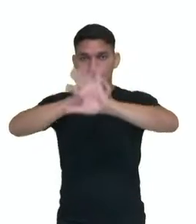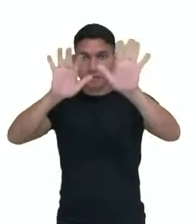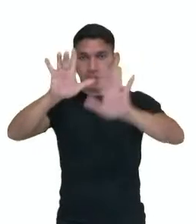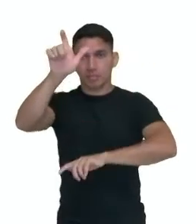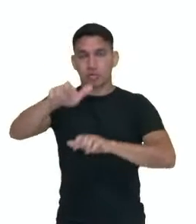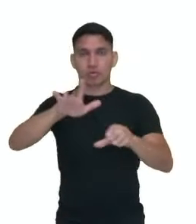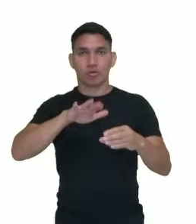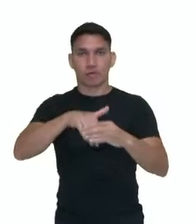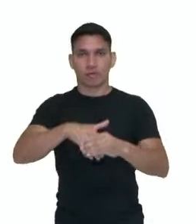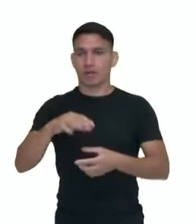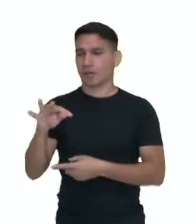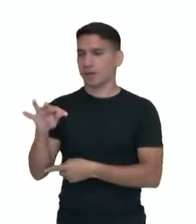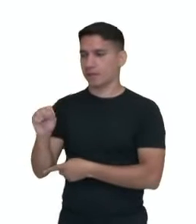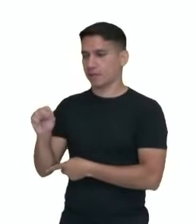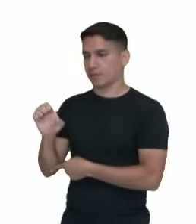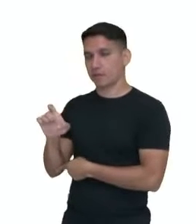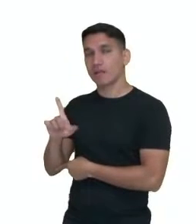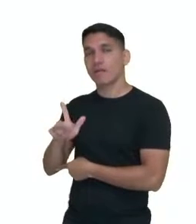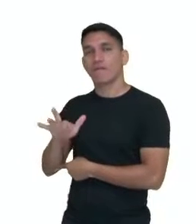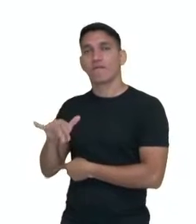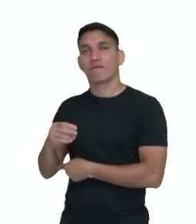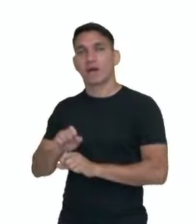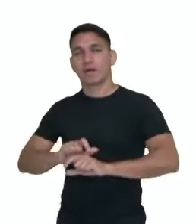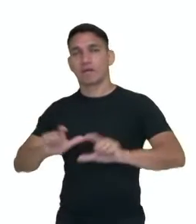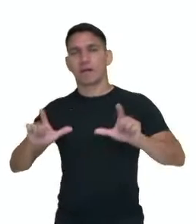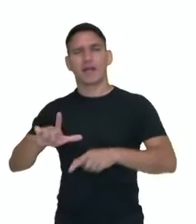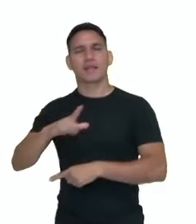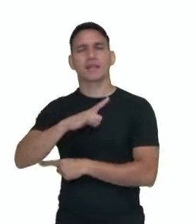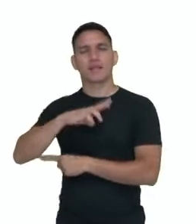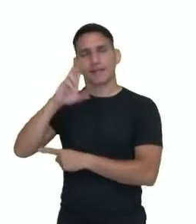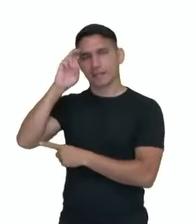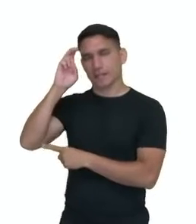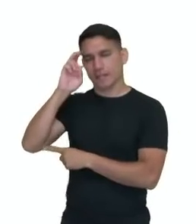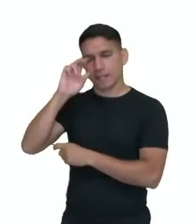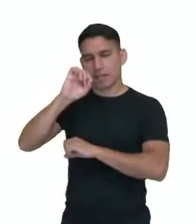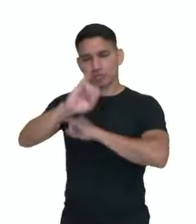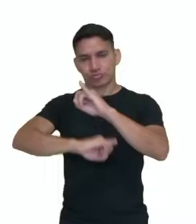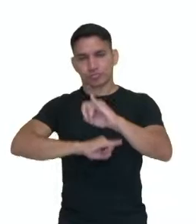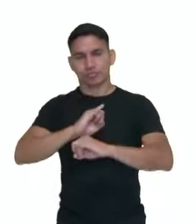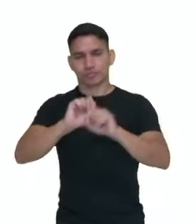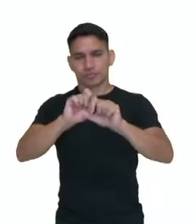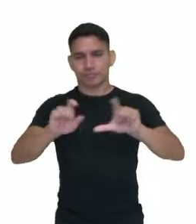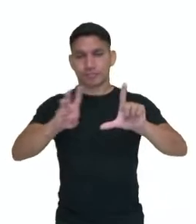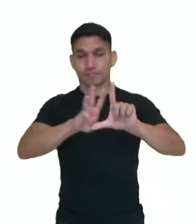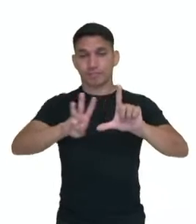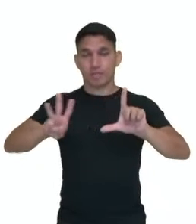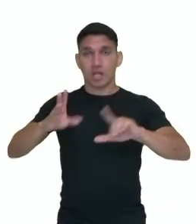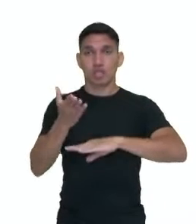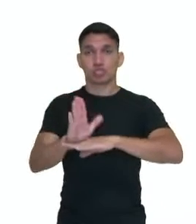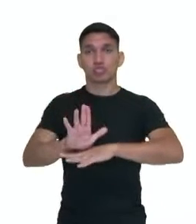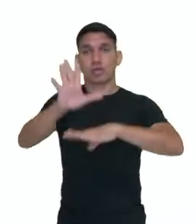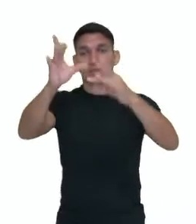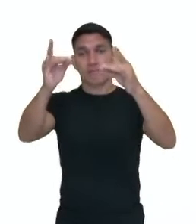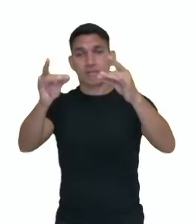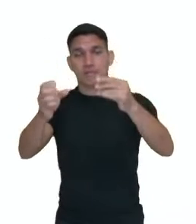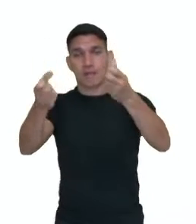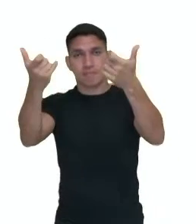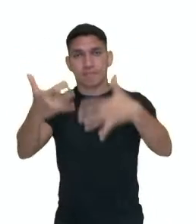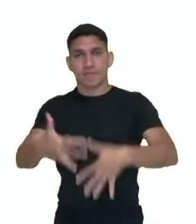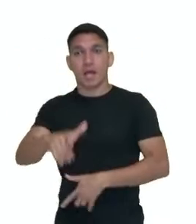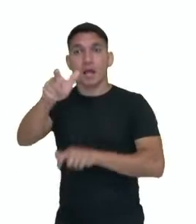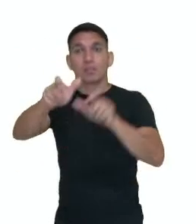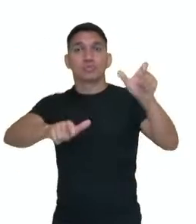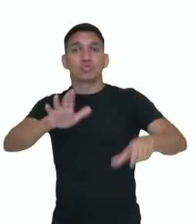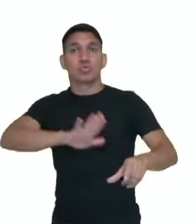Tribunal Superior Eleitoral lançou nesta quinta-feira uma página na internet para ajudar a esclarecer o